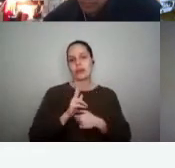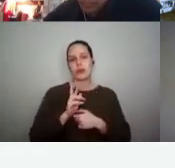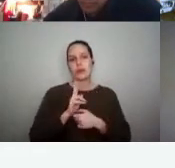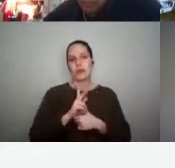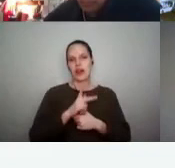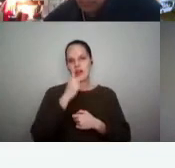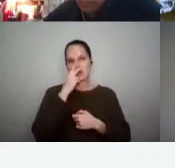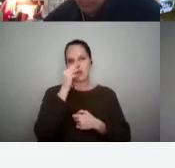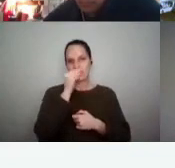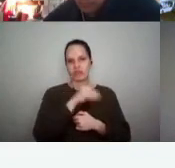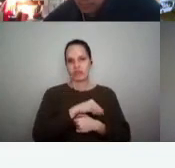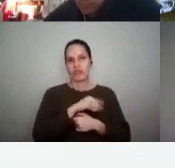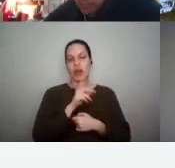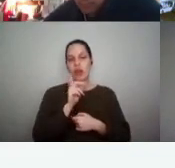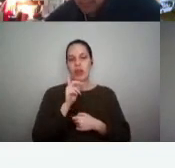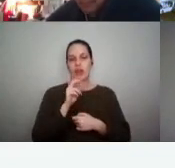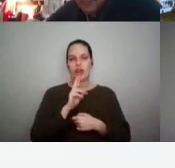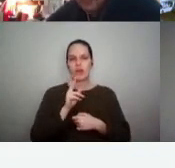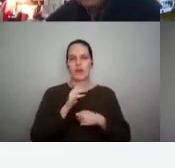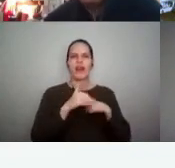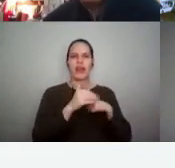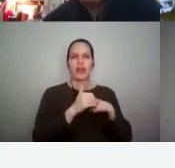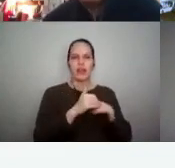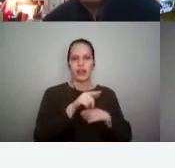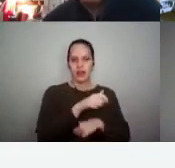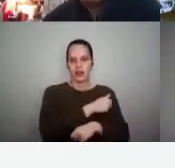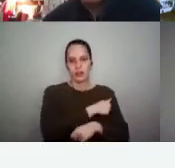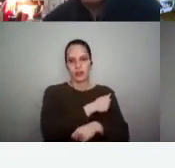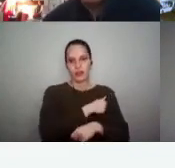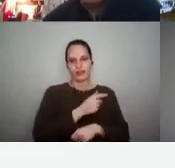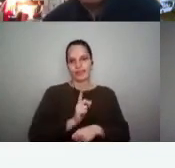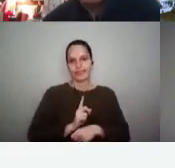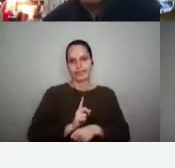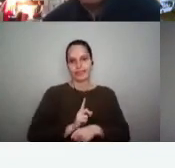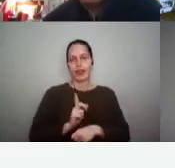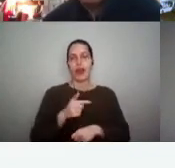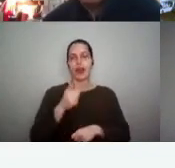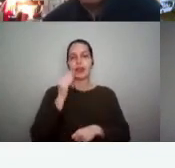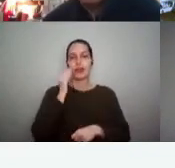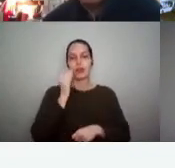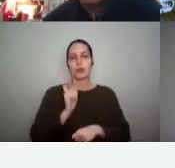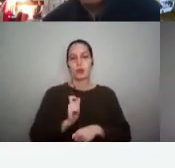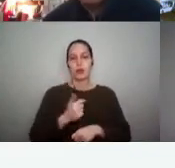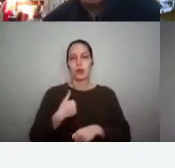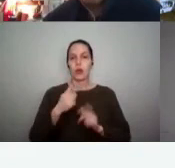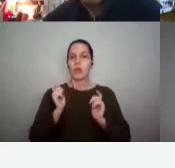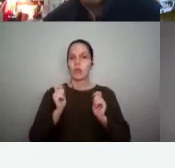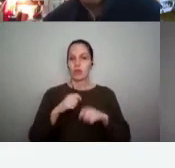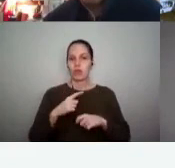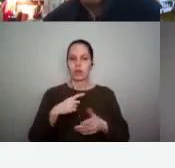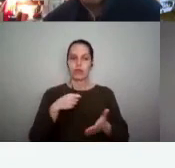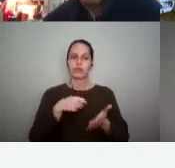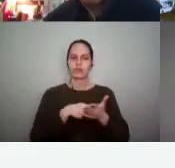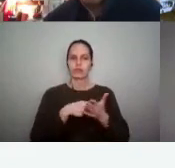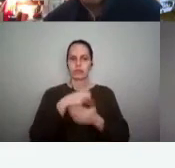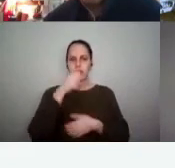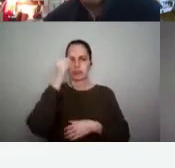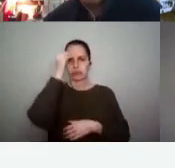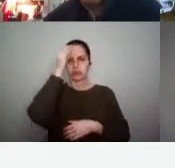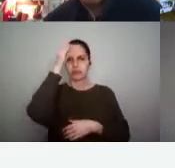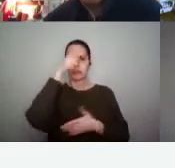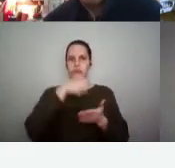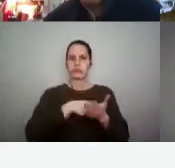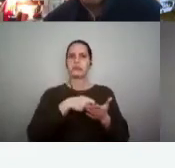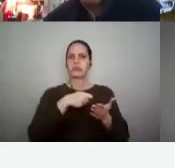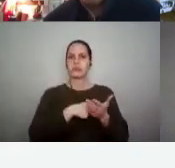do aluno. É exatamente entender que eu posso ser rigoroso do ponto de vista intelectual, né? E ao